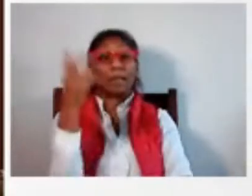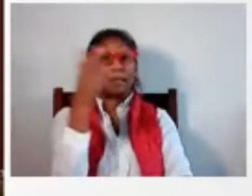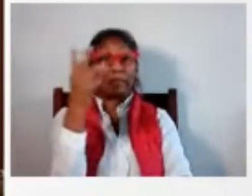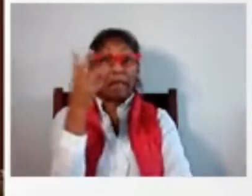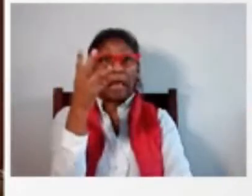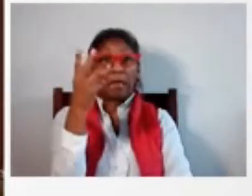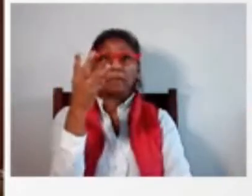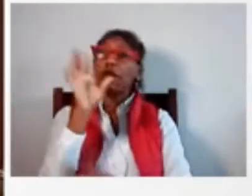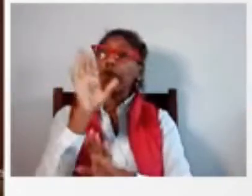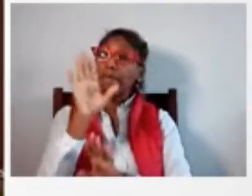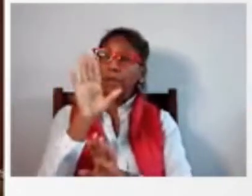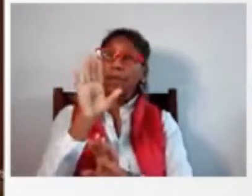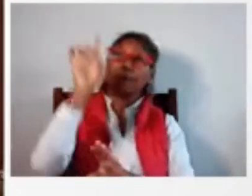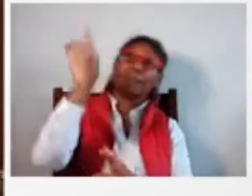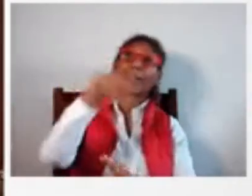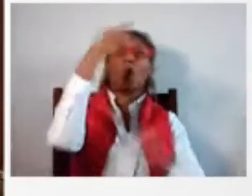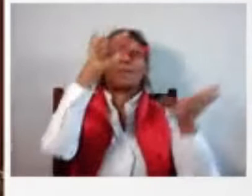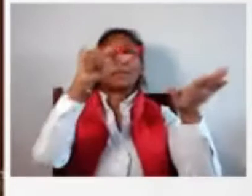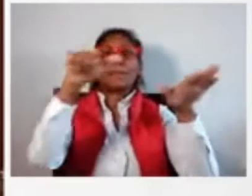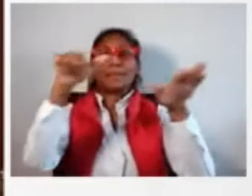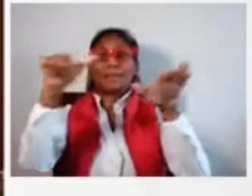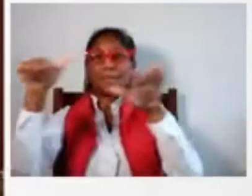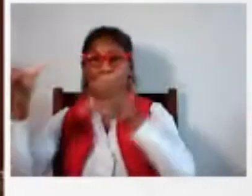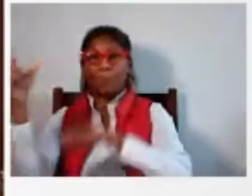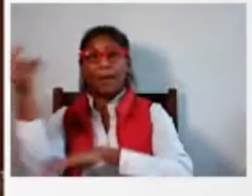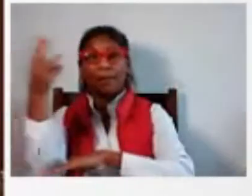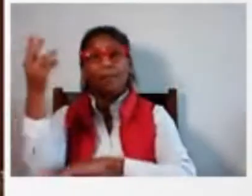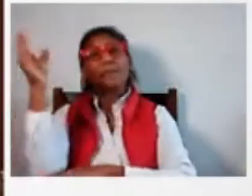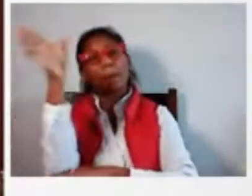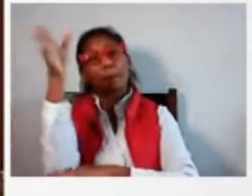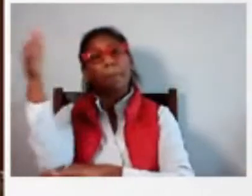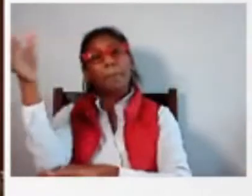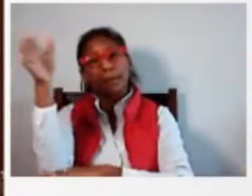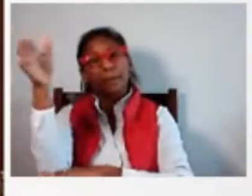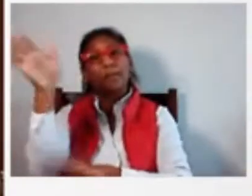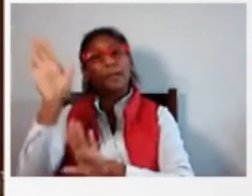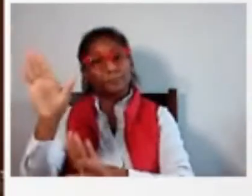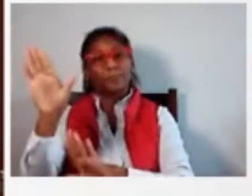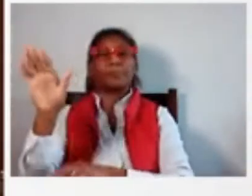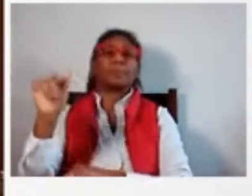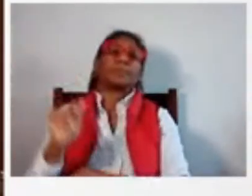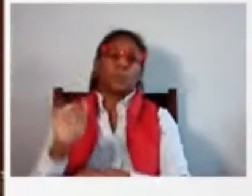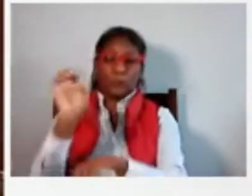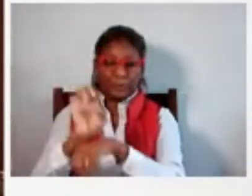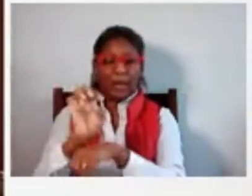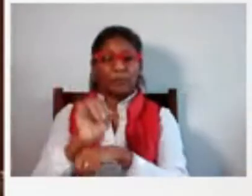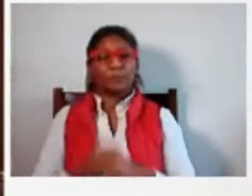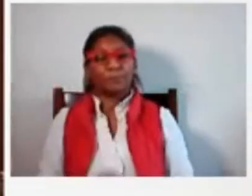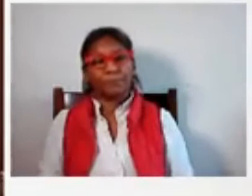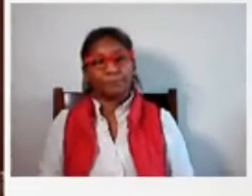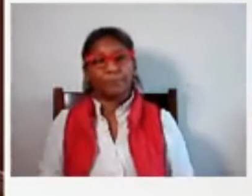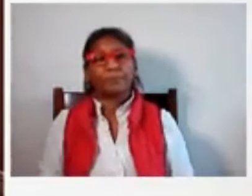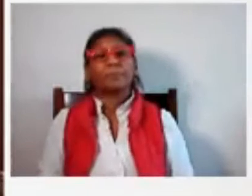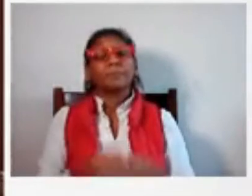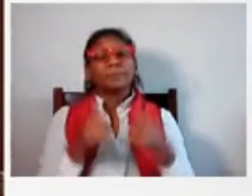terça-feira até a terça-feira seguinte, a bandeira de cada região do Estado. Mas aproveitamos aqui para reforçar a importância